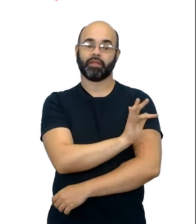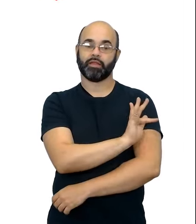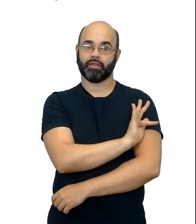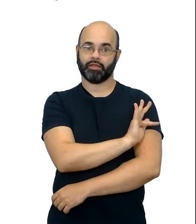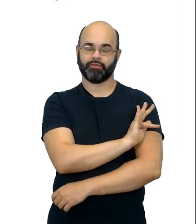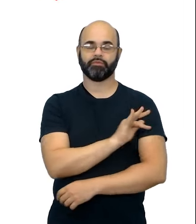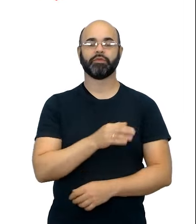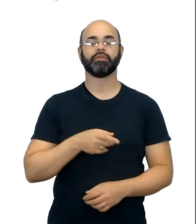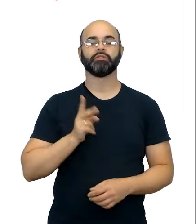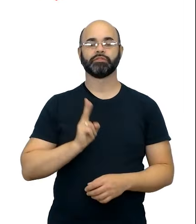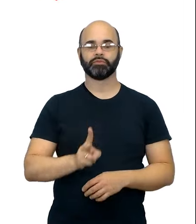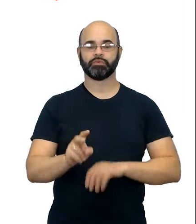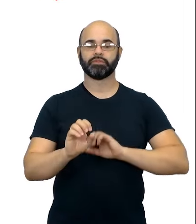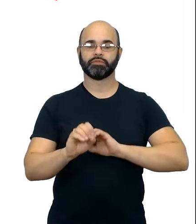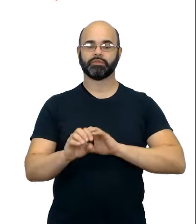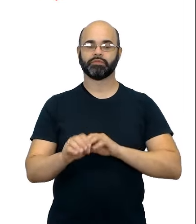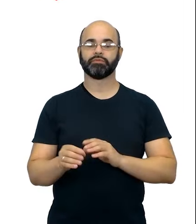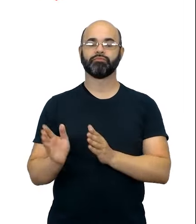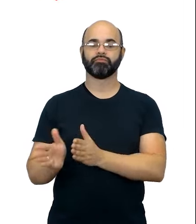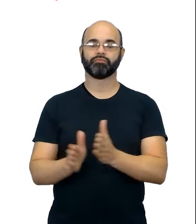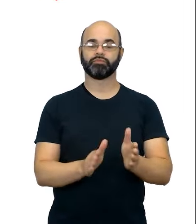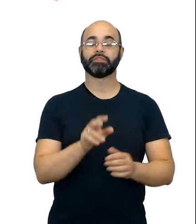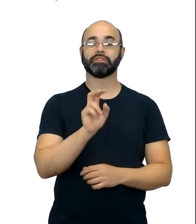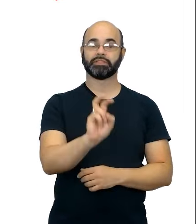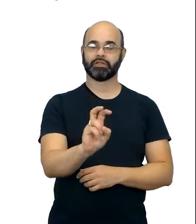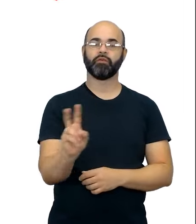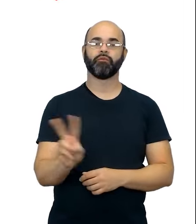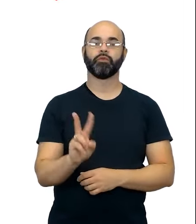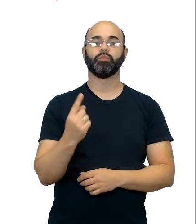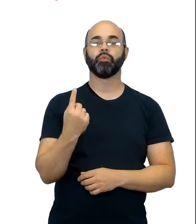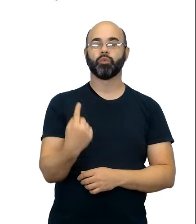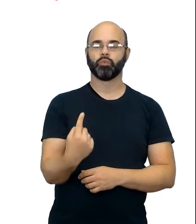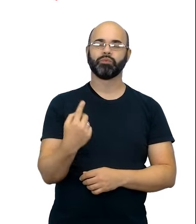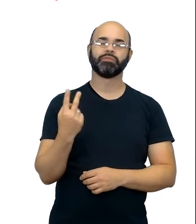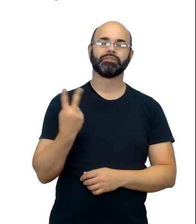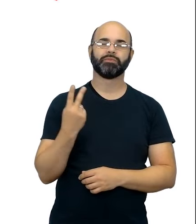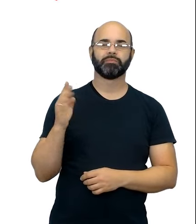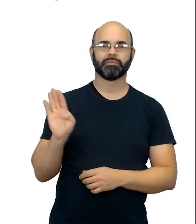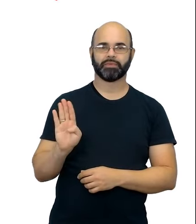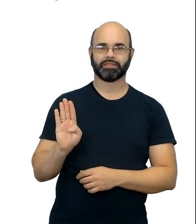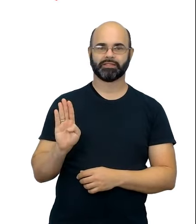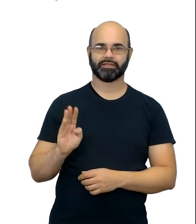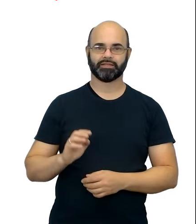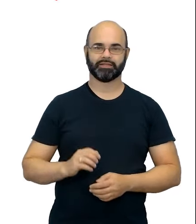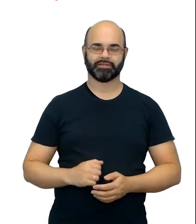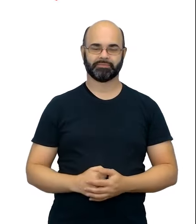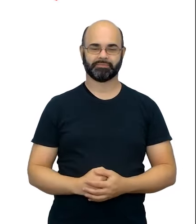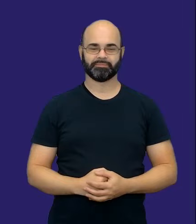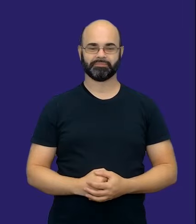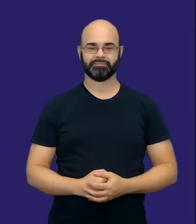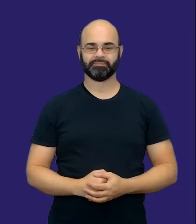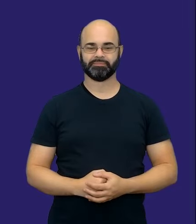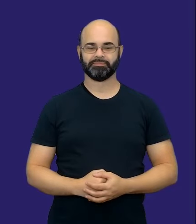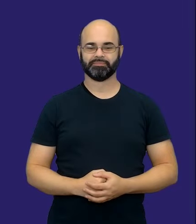Sequência de Atividades 5, volume 1, do segundo bimestre.